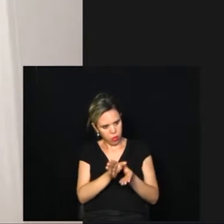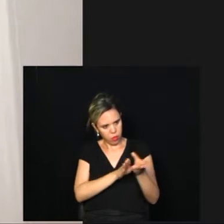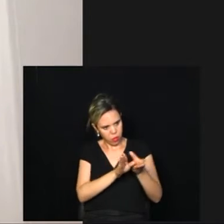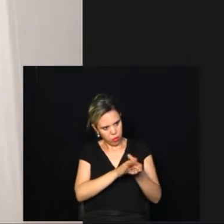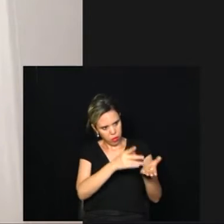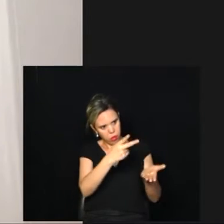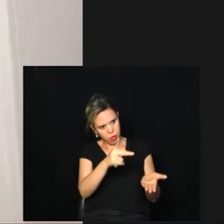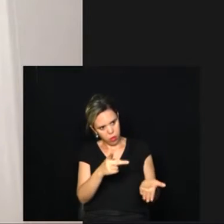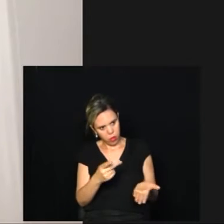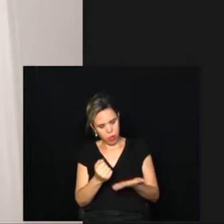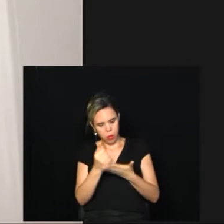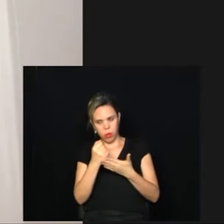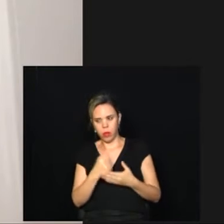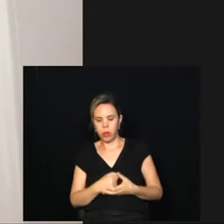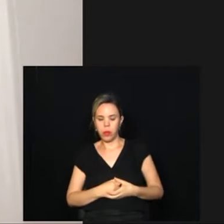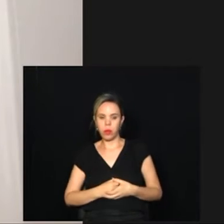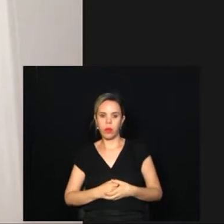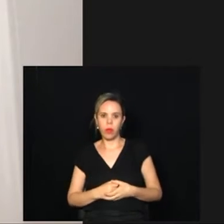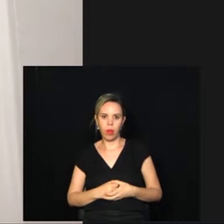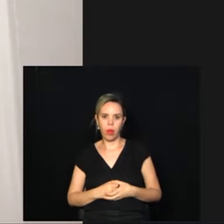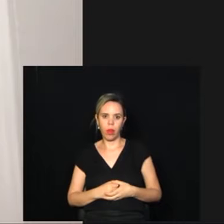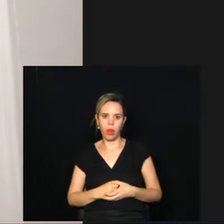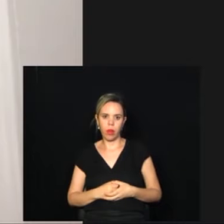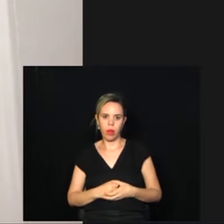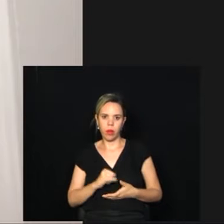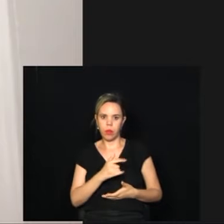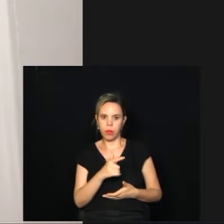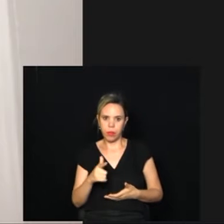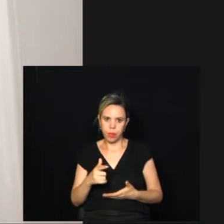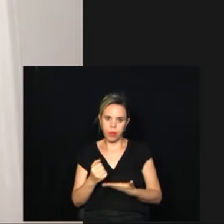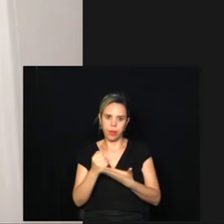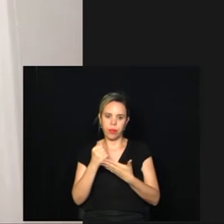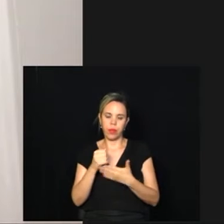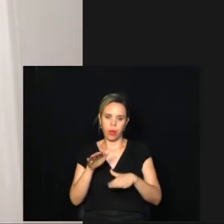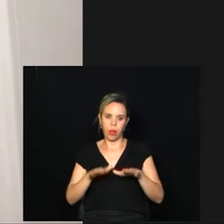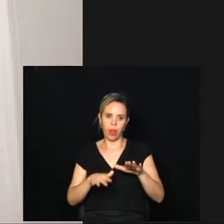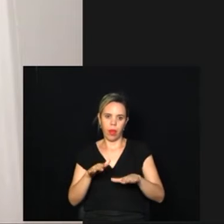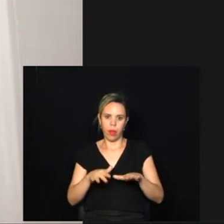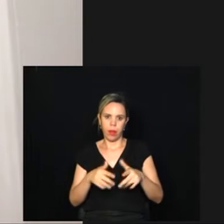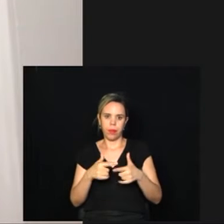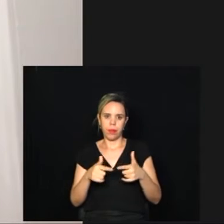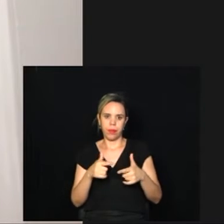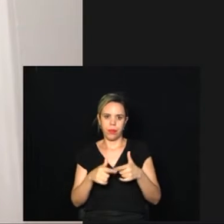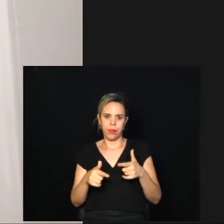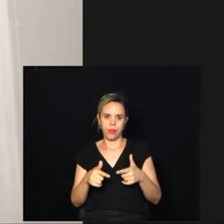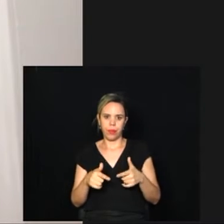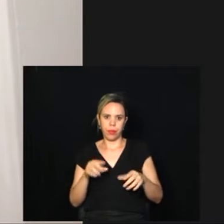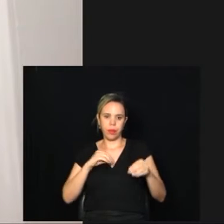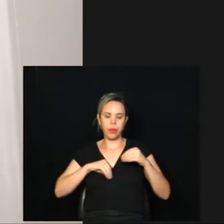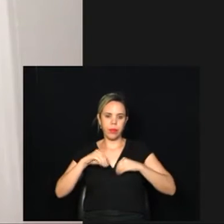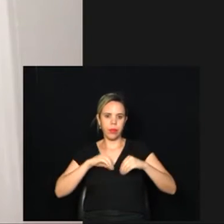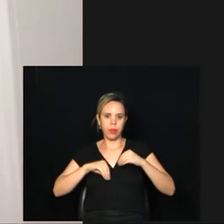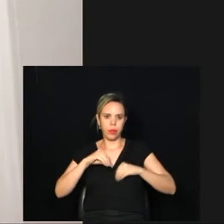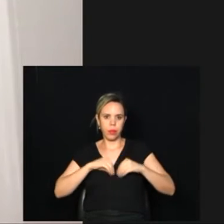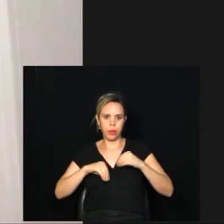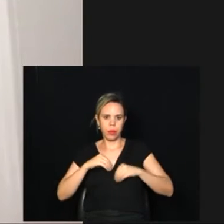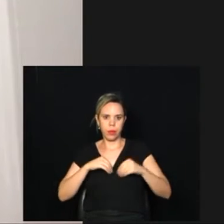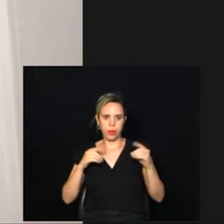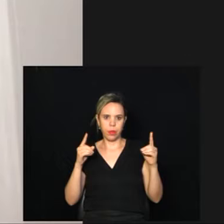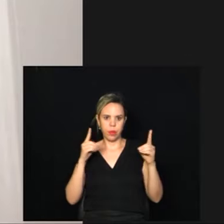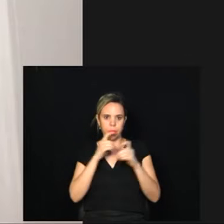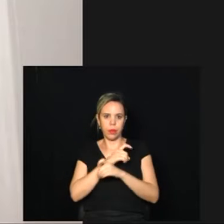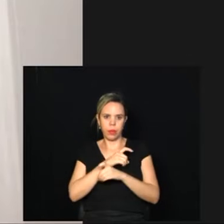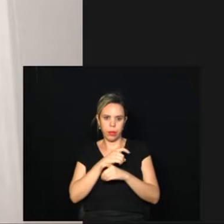orientar, né? Pode te ajudar. Sem ajuda, se dependendo do caso, do nível da depressão, é muito